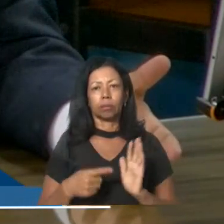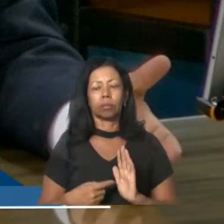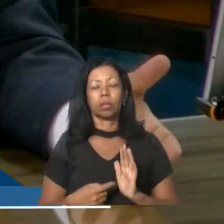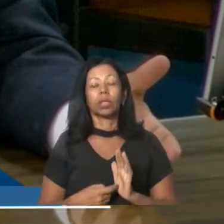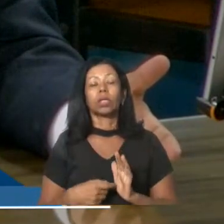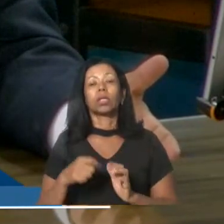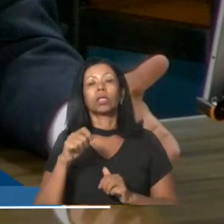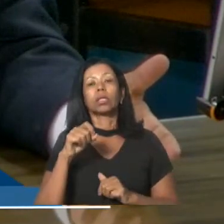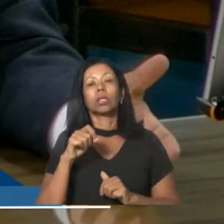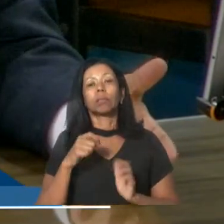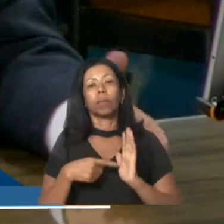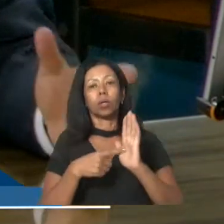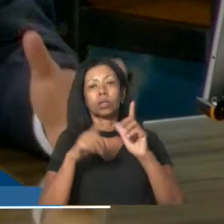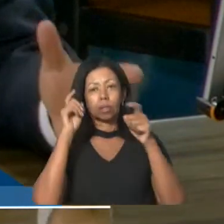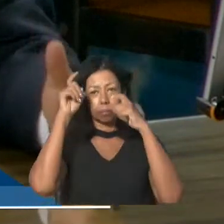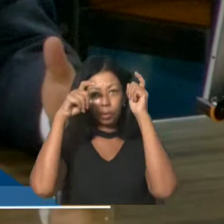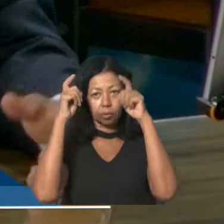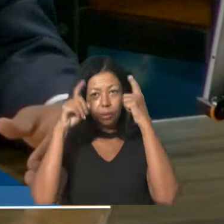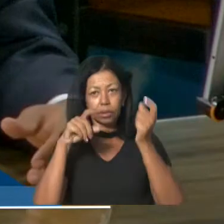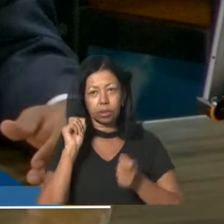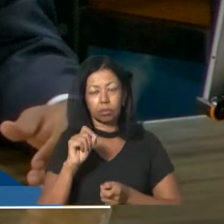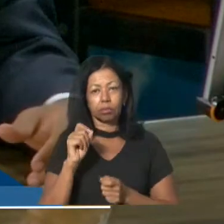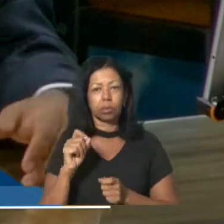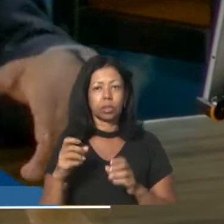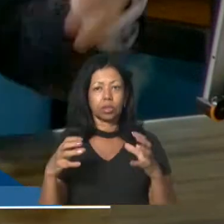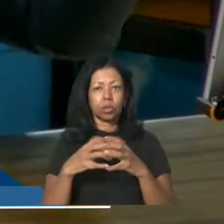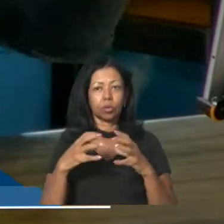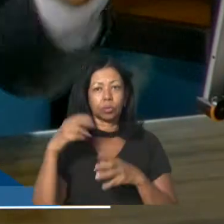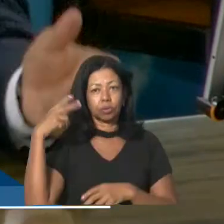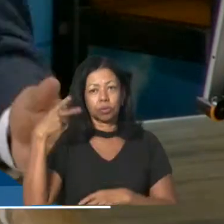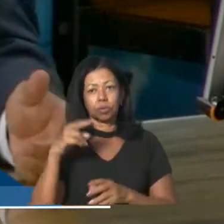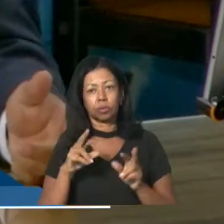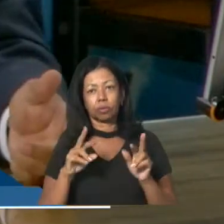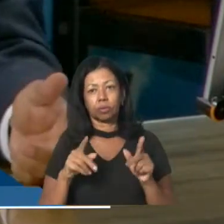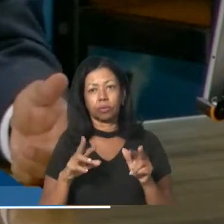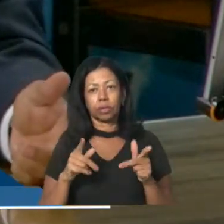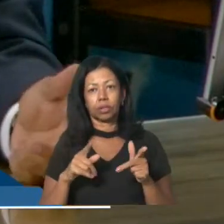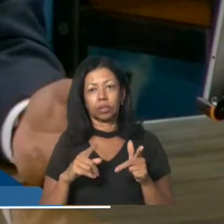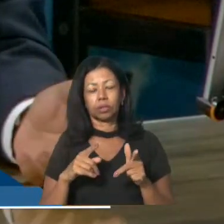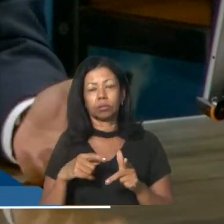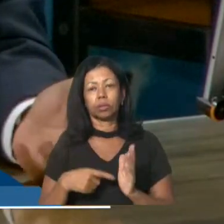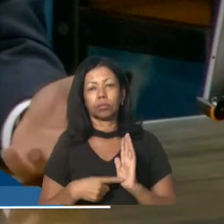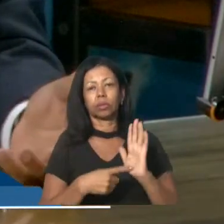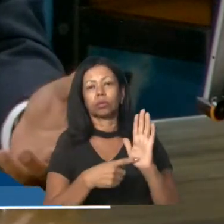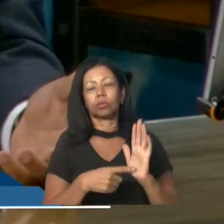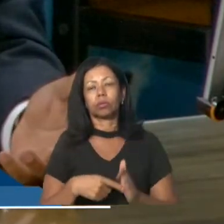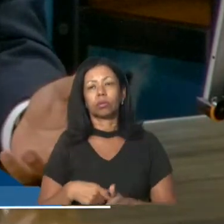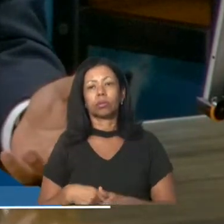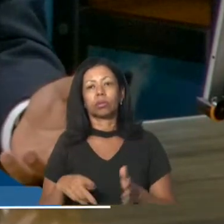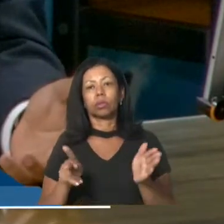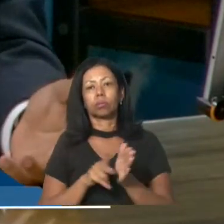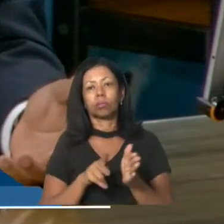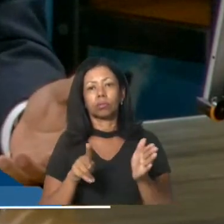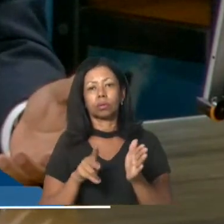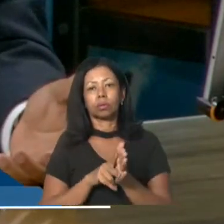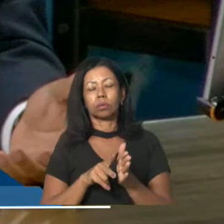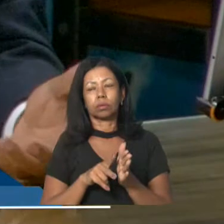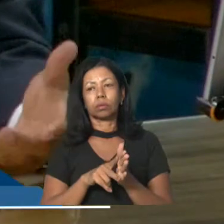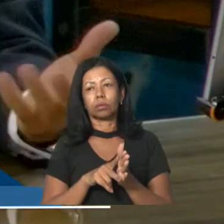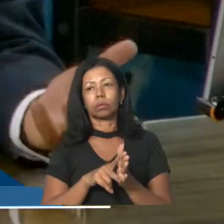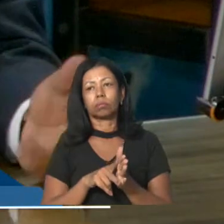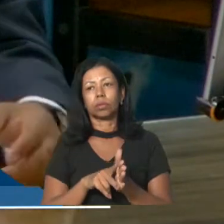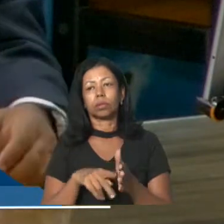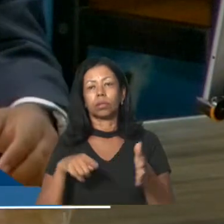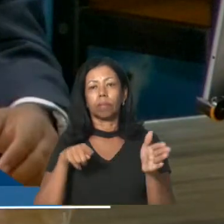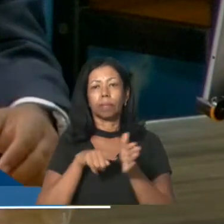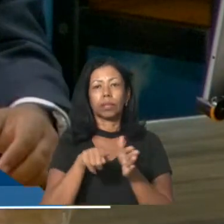a preocupação desse legislativo, diferentemente do que se mostrou aí nas próprias pesquisas que tivemos